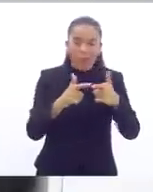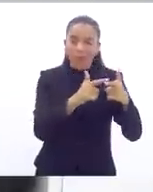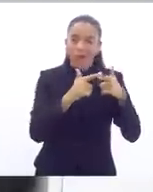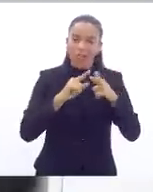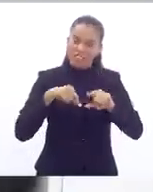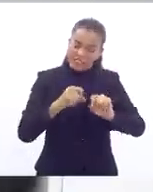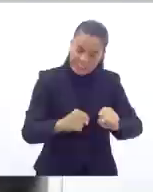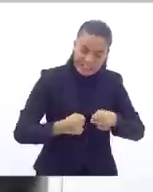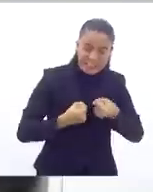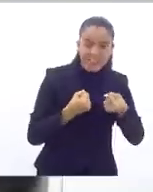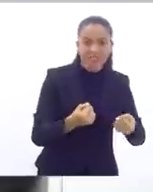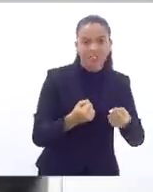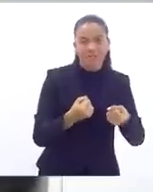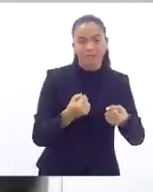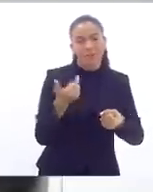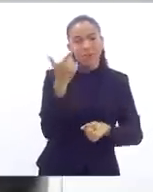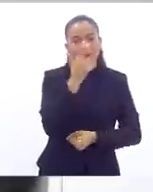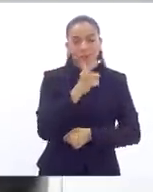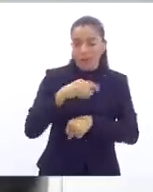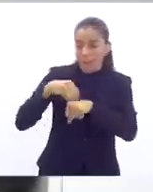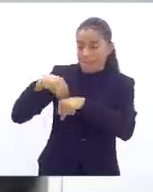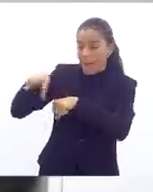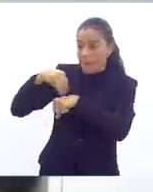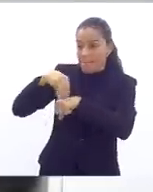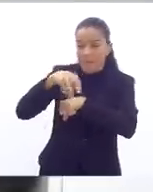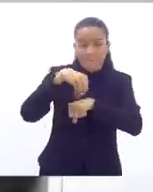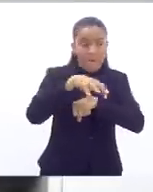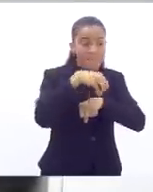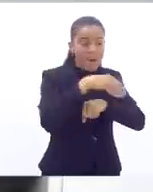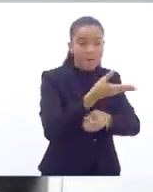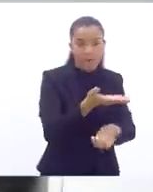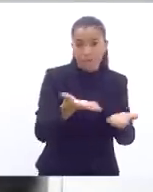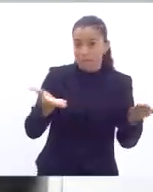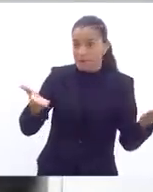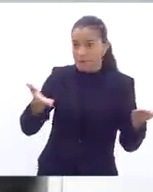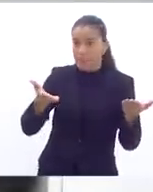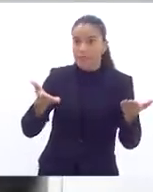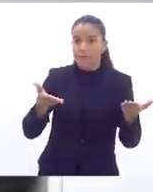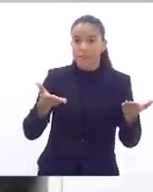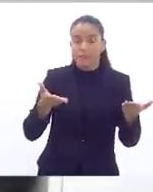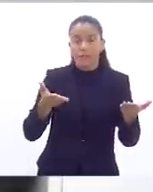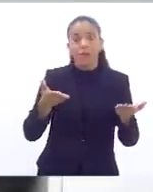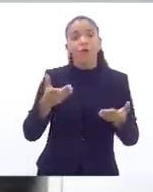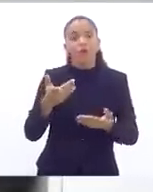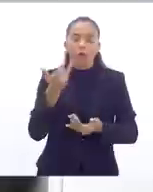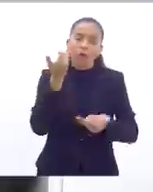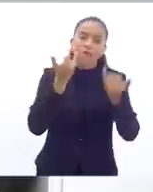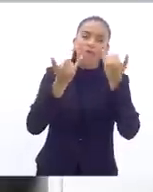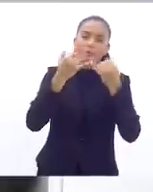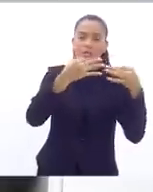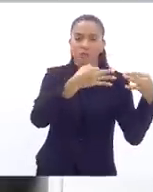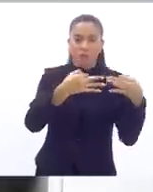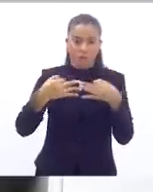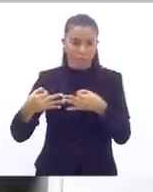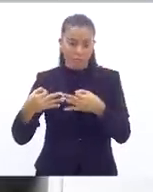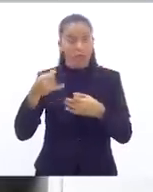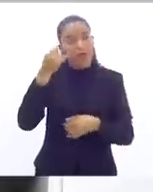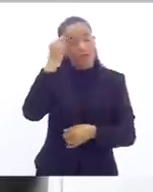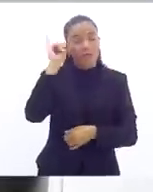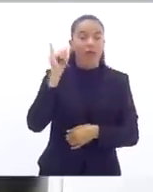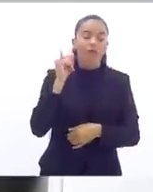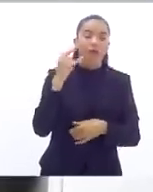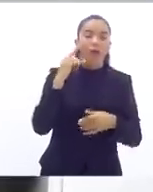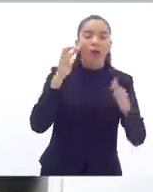possível para passar tudo que é necessário vocês pelo menos com as informações adequadas para não ficar perdido no